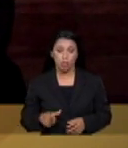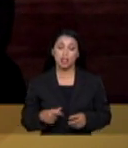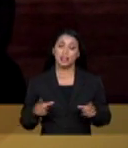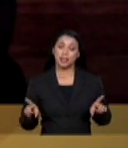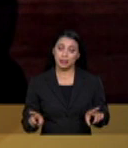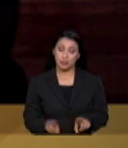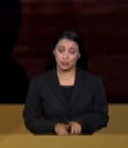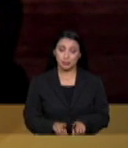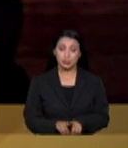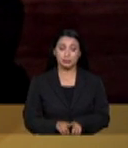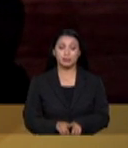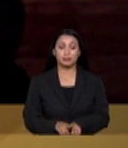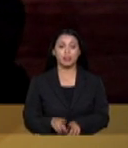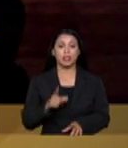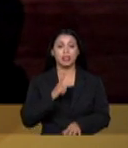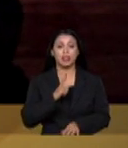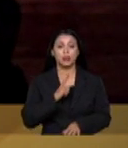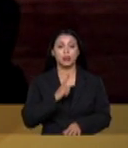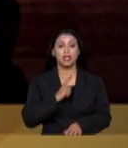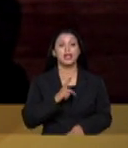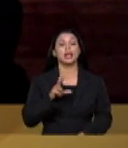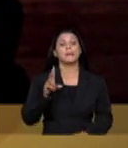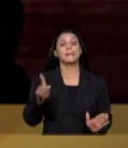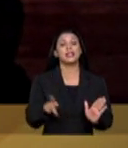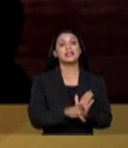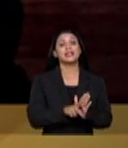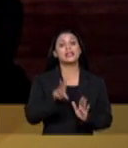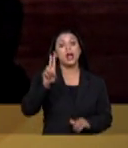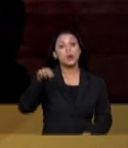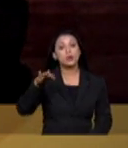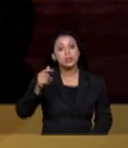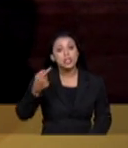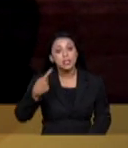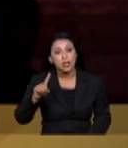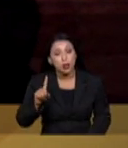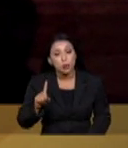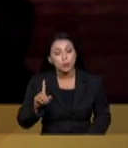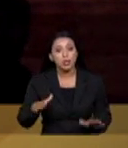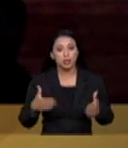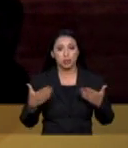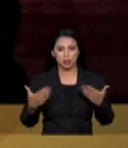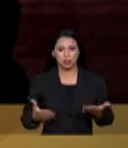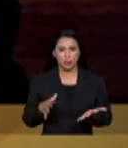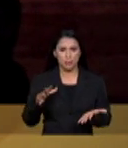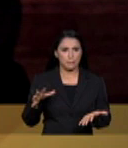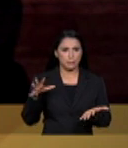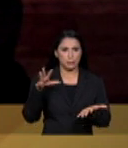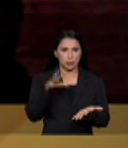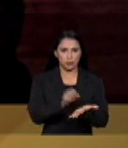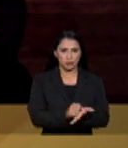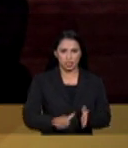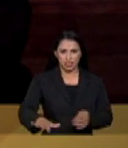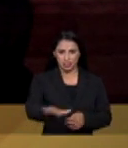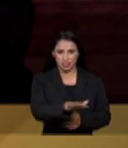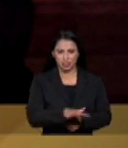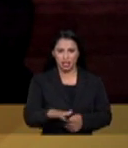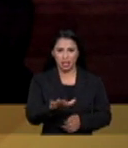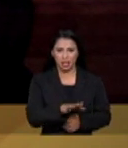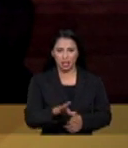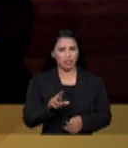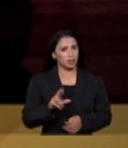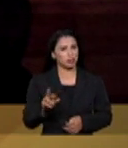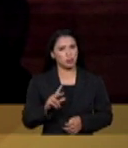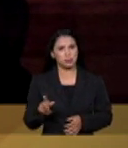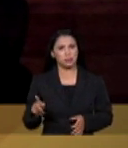porque se trata de domínio da União ou seja a propriedade da área não